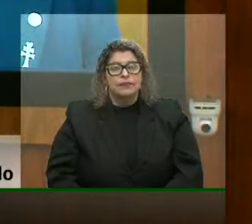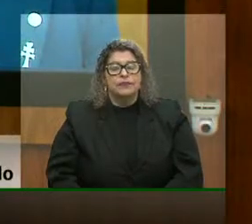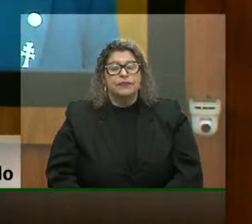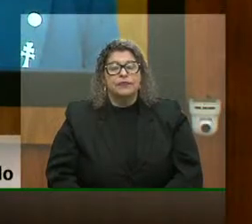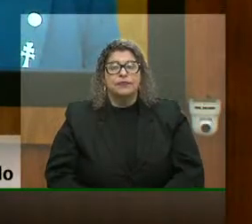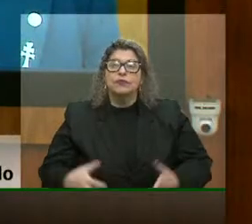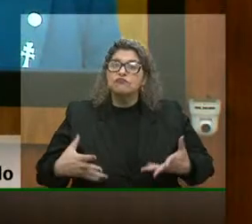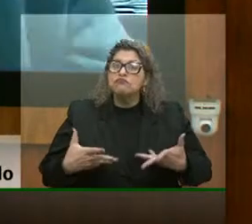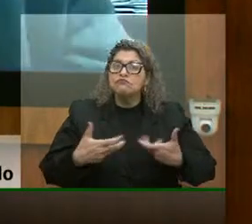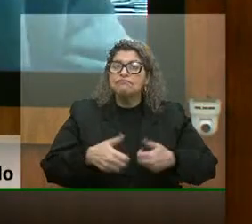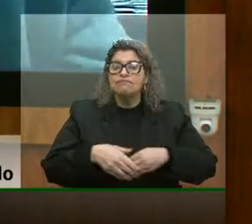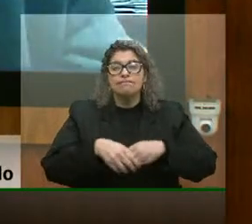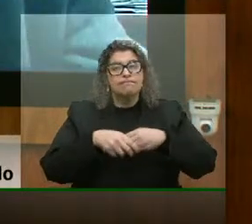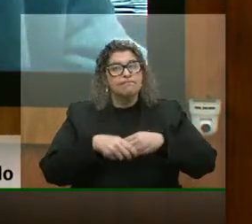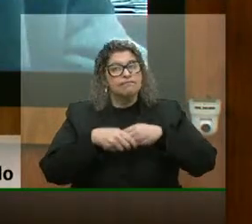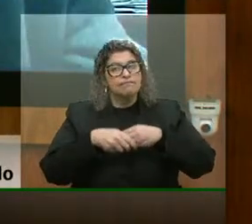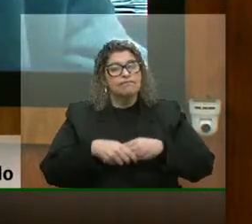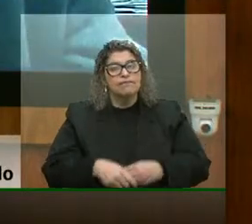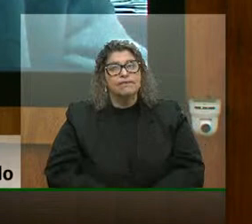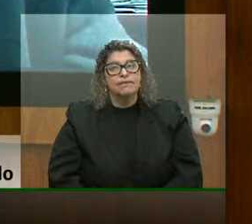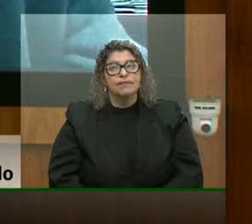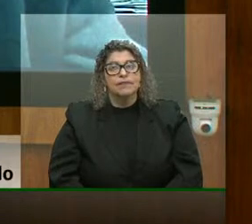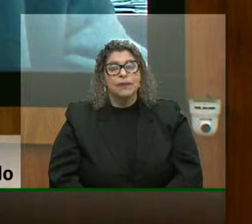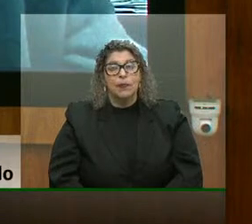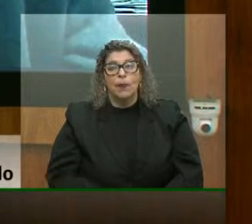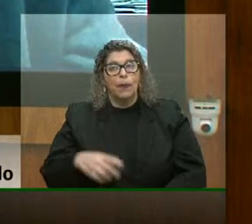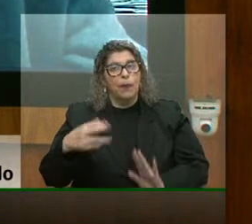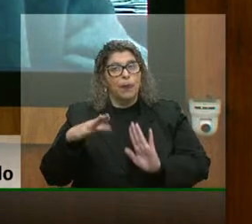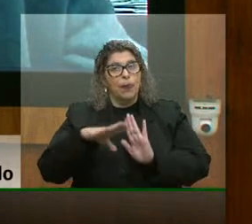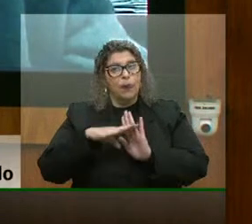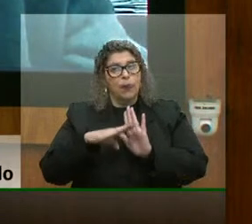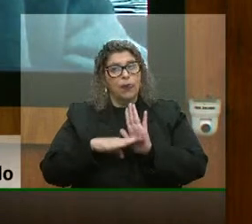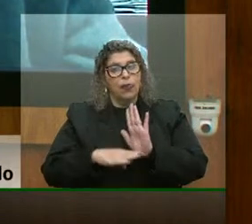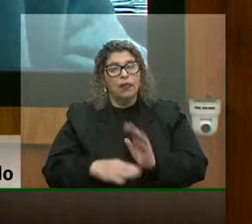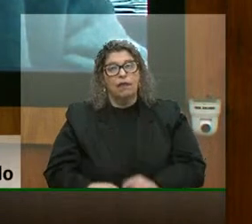Cumprimentar a todos. Deputado Brito, com a palavra pelo tempo regimental.